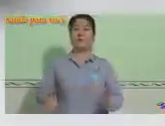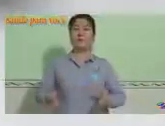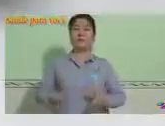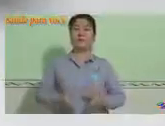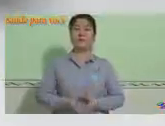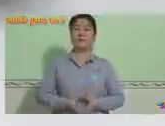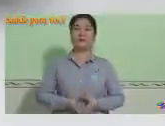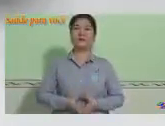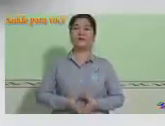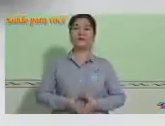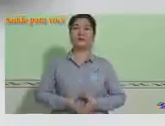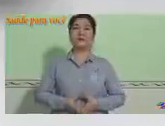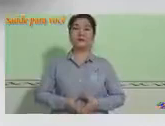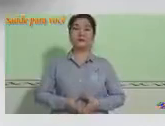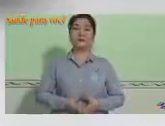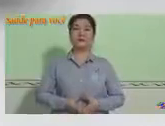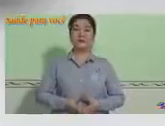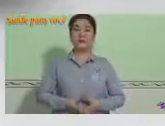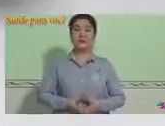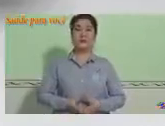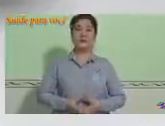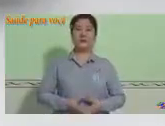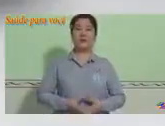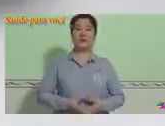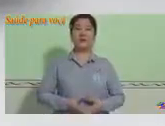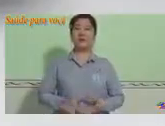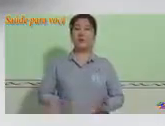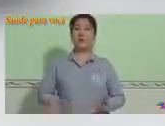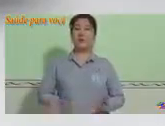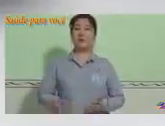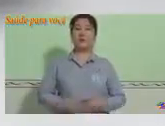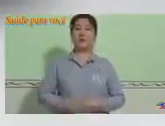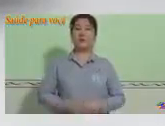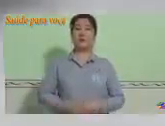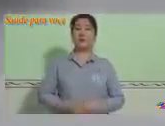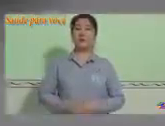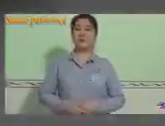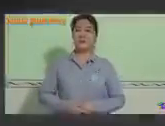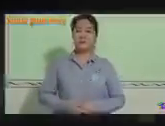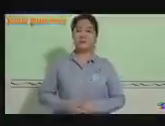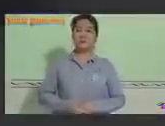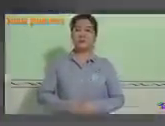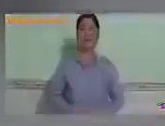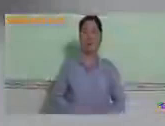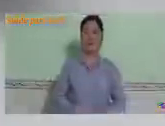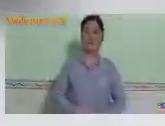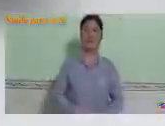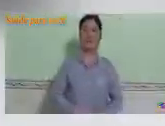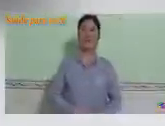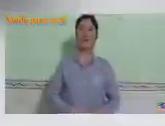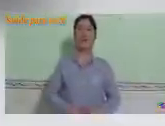Depois desse tempo, vírgula, coar, vírgula, misturar e colocar em um frasco vaporizado, ponto, por fim, vírgula, adicionar o vinagre